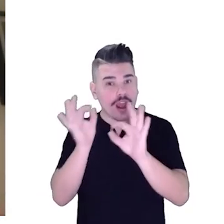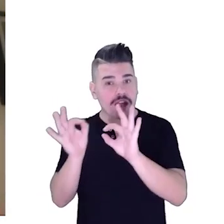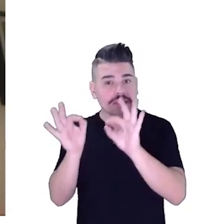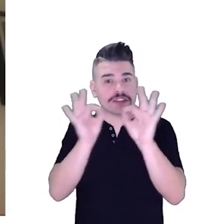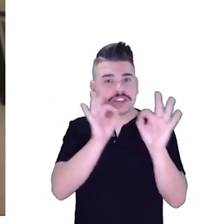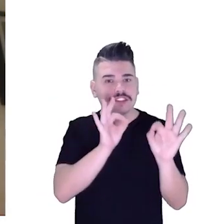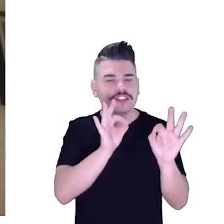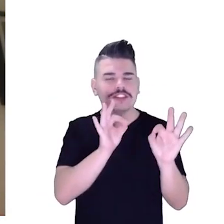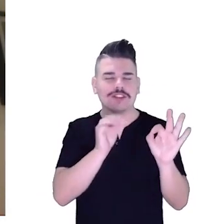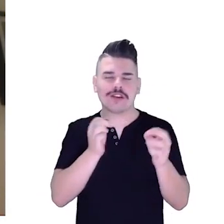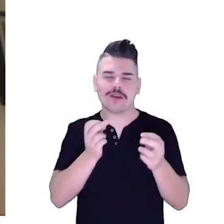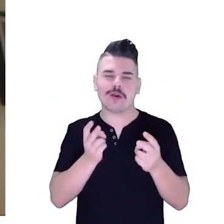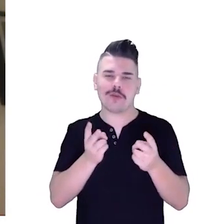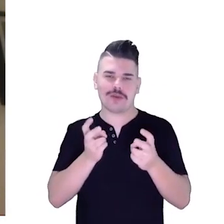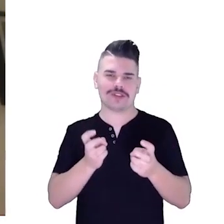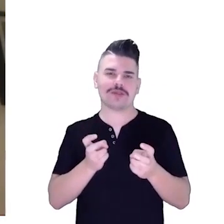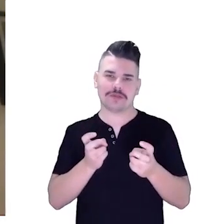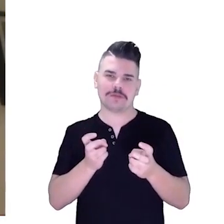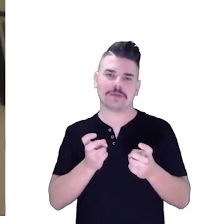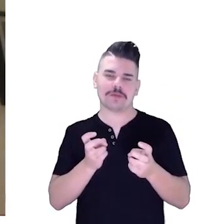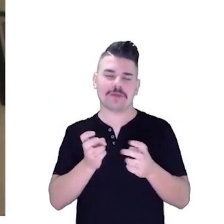pude assisti-lo, né?